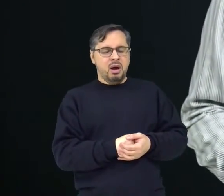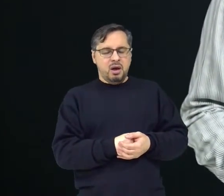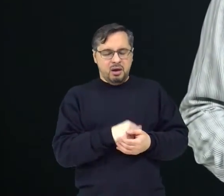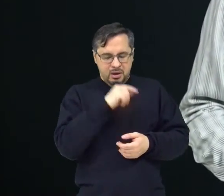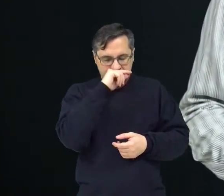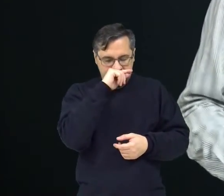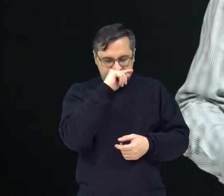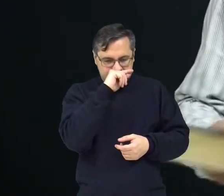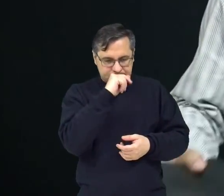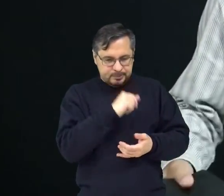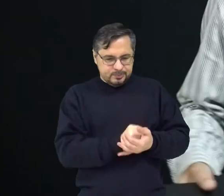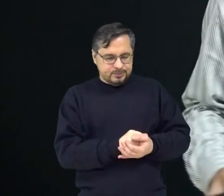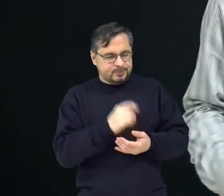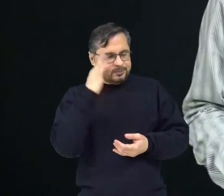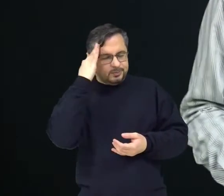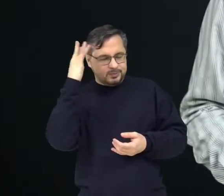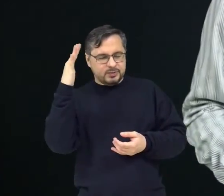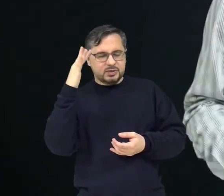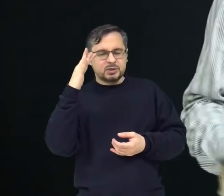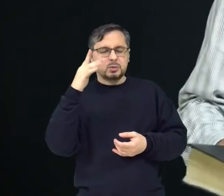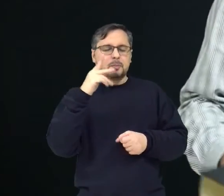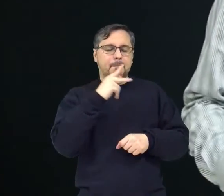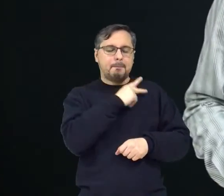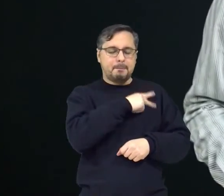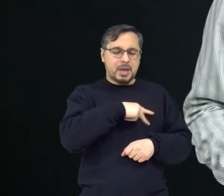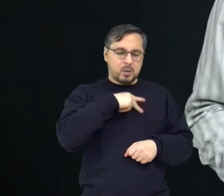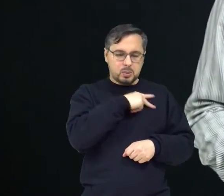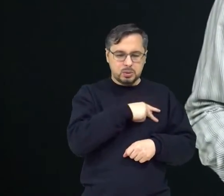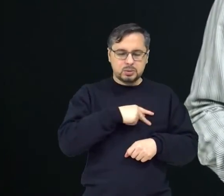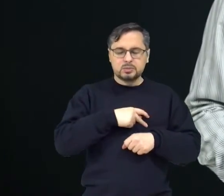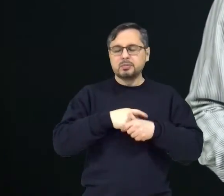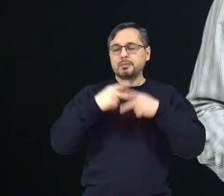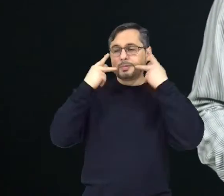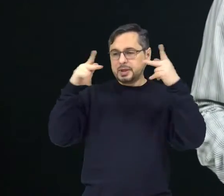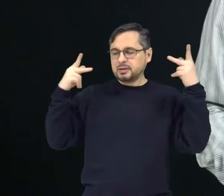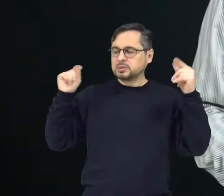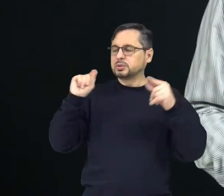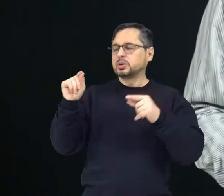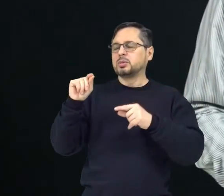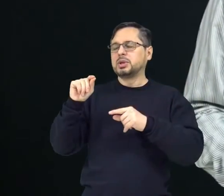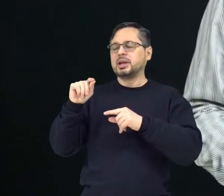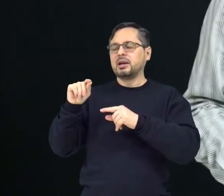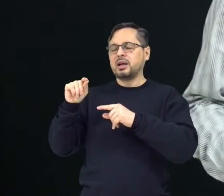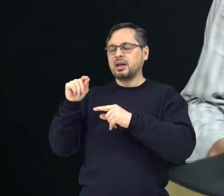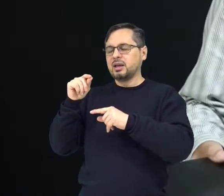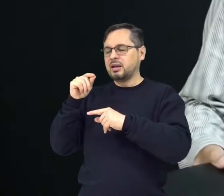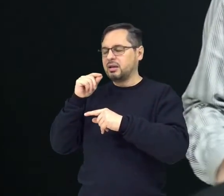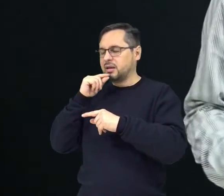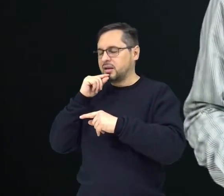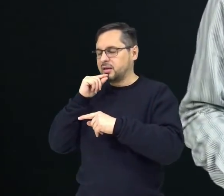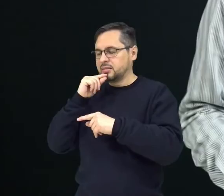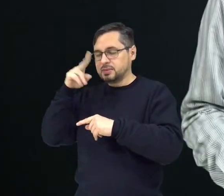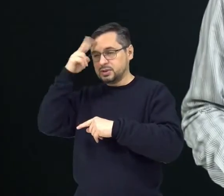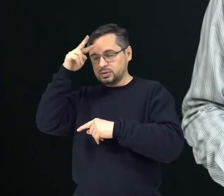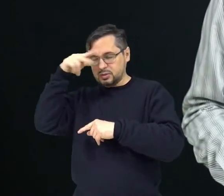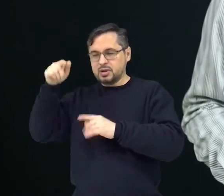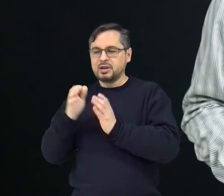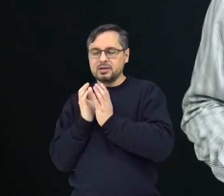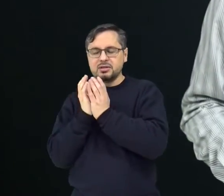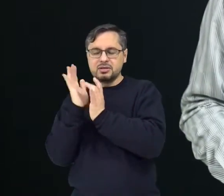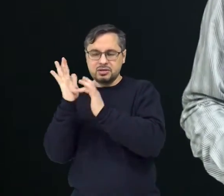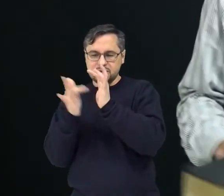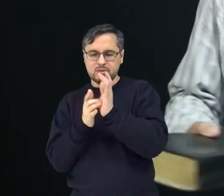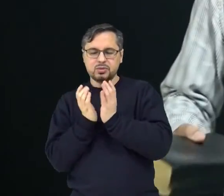porto final, ao porto feliz, ao porto que Jesus preparou para todos nós. Portanto, meu querido irmão, eu